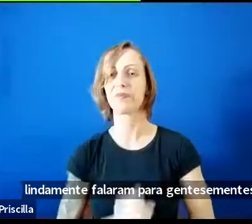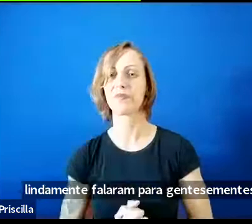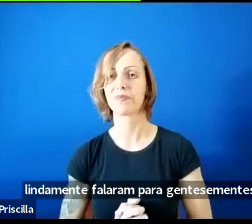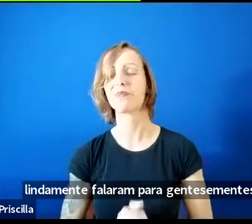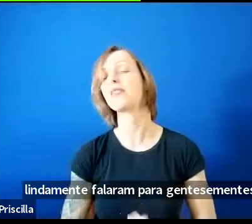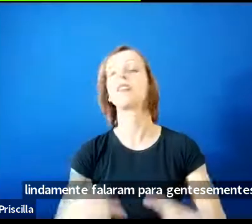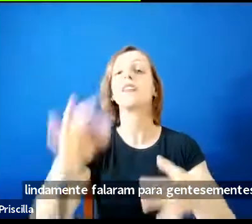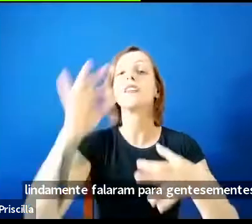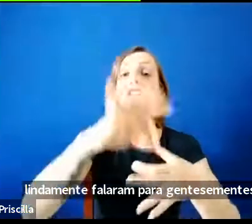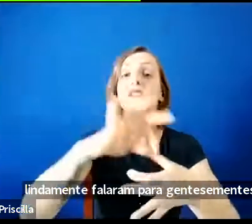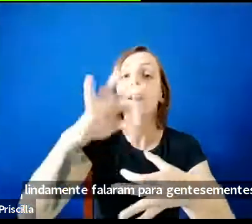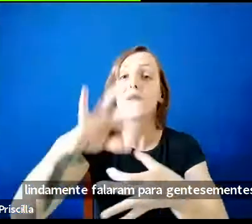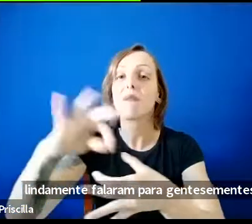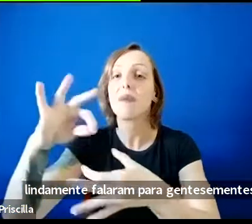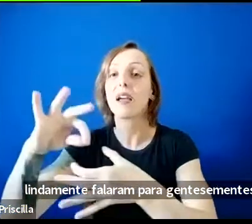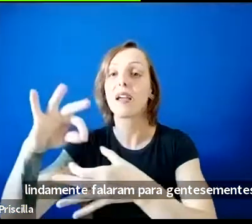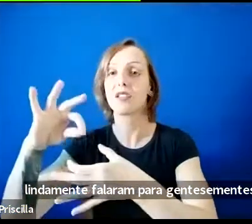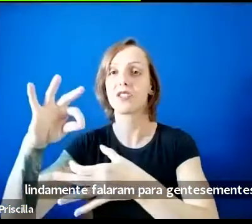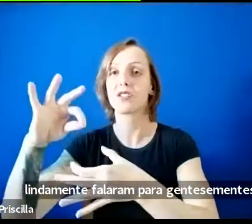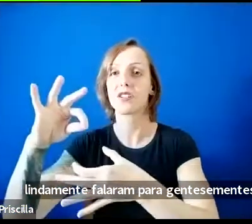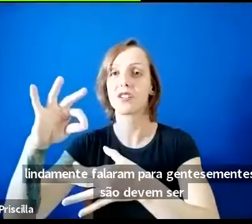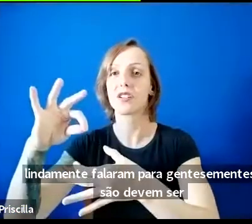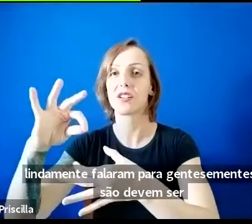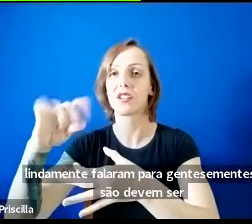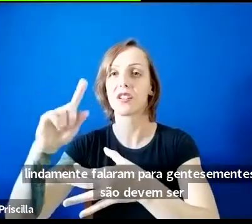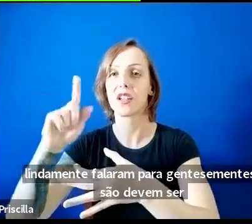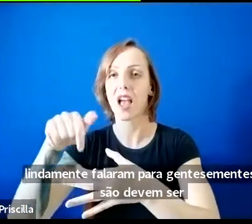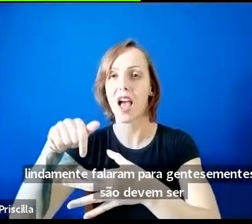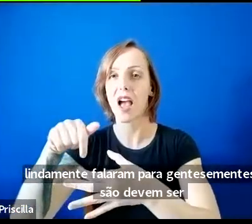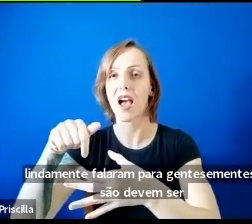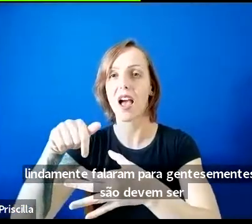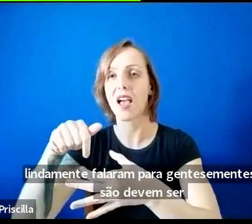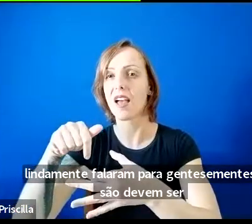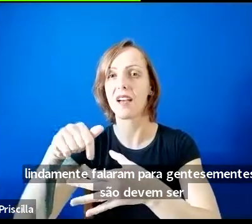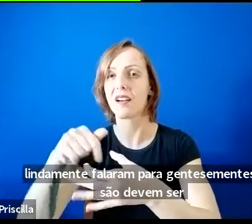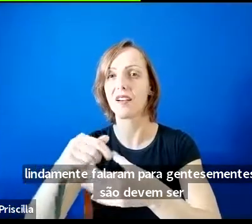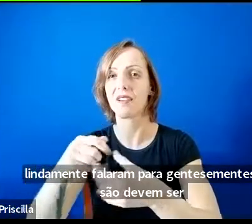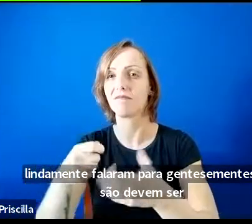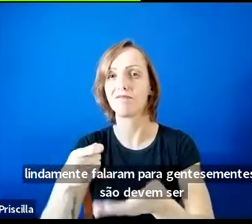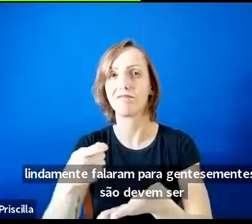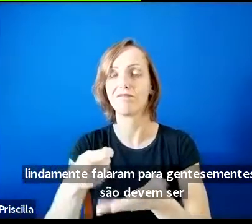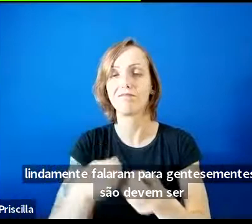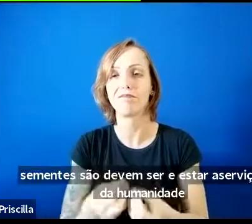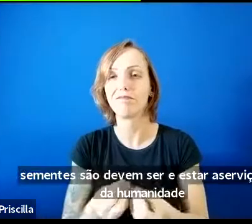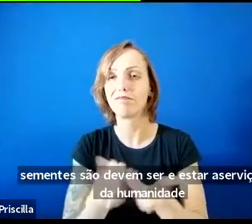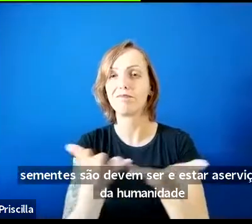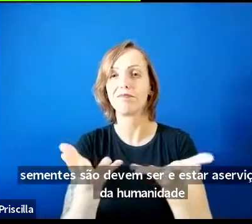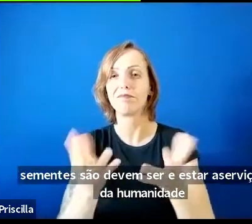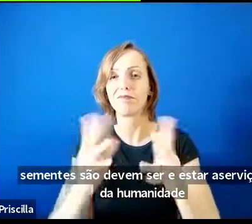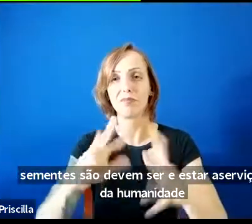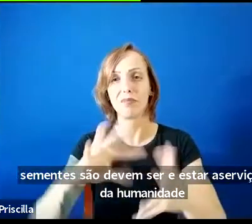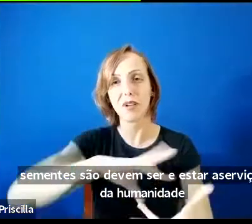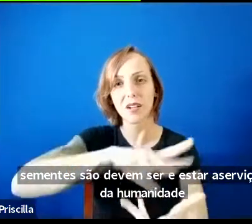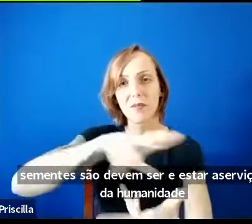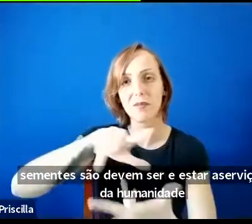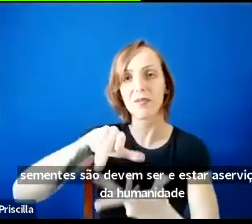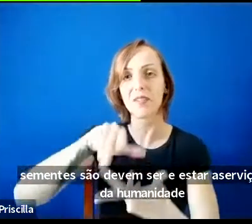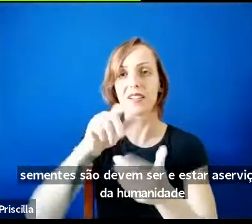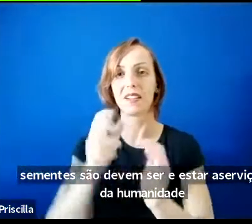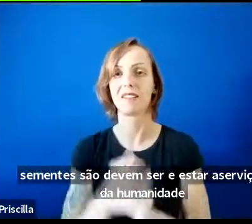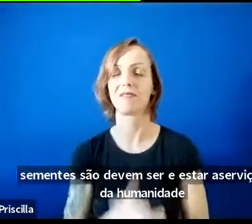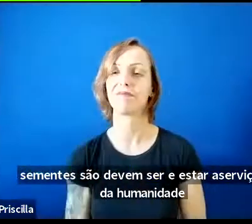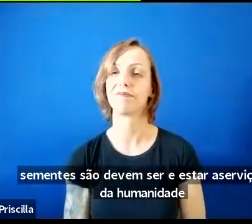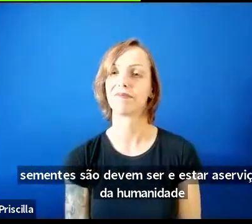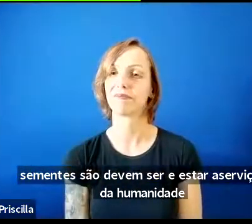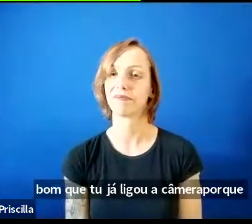devem ser e estar a serviço da humanidade. Leia, que bom que tu já ligou ali tua câmera, porque a gente já recebeu, eu